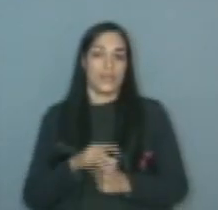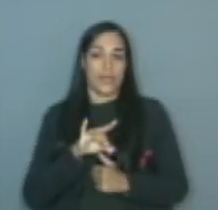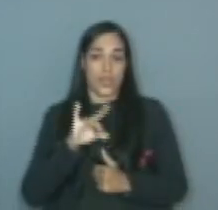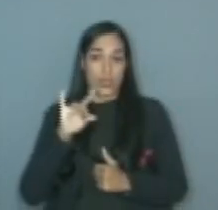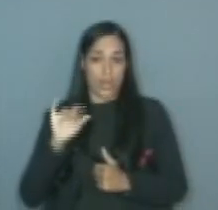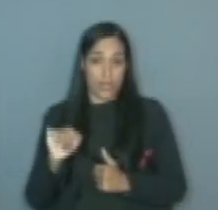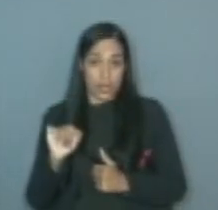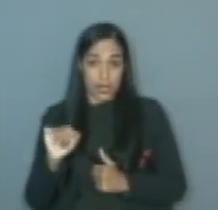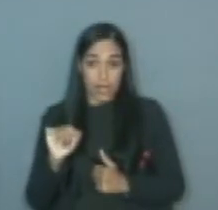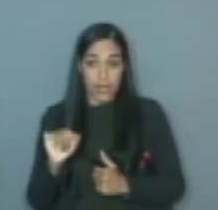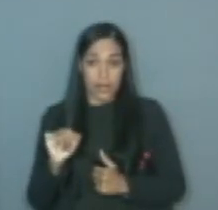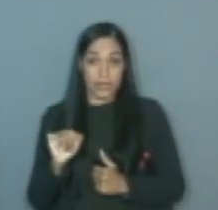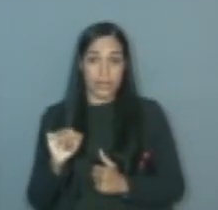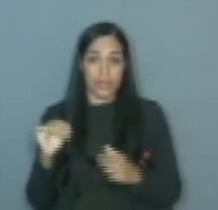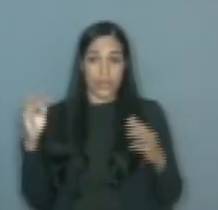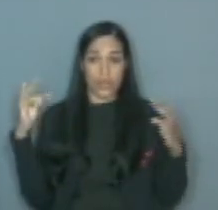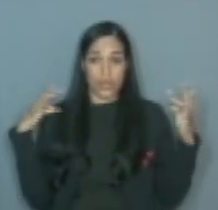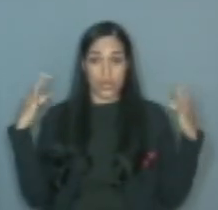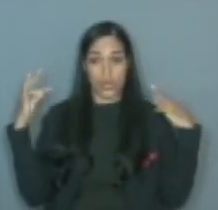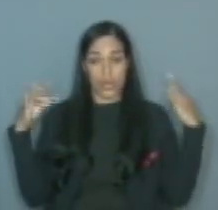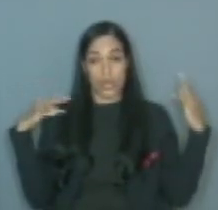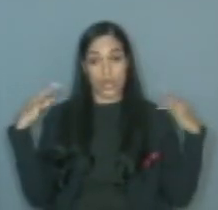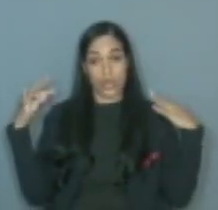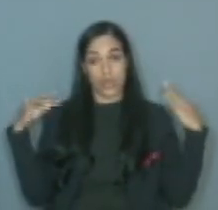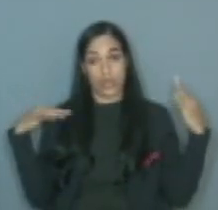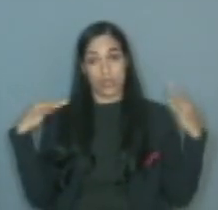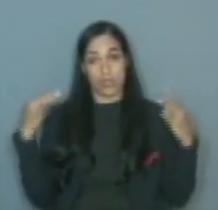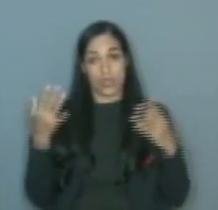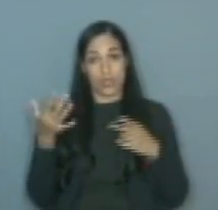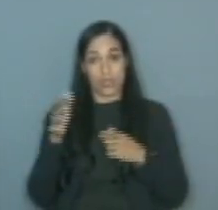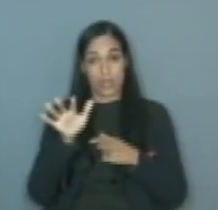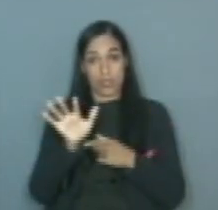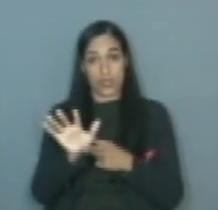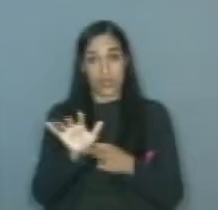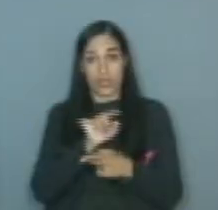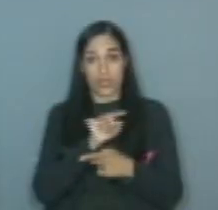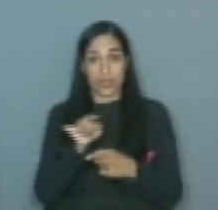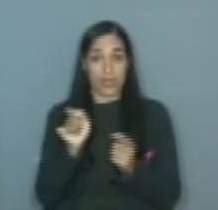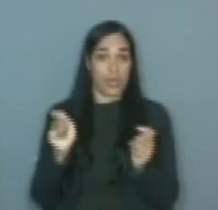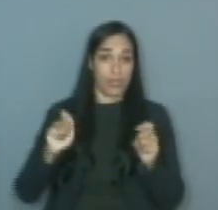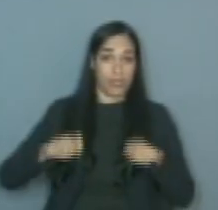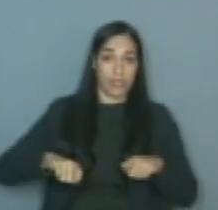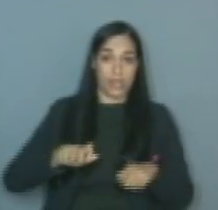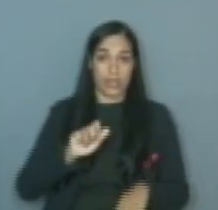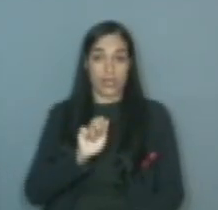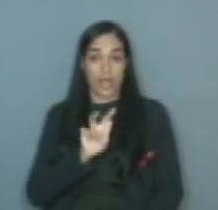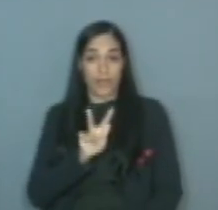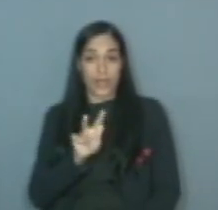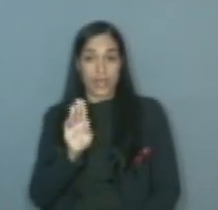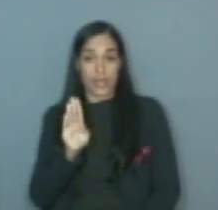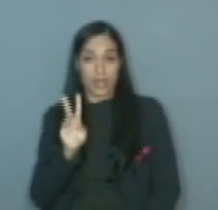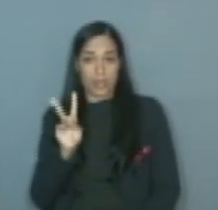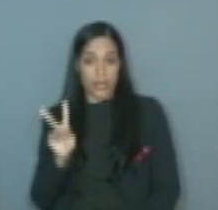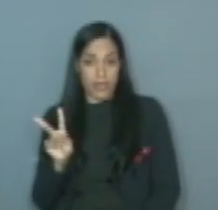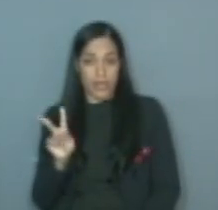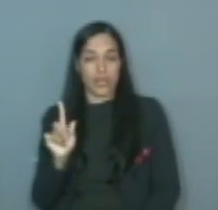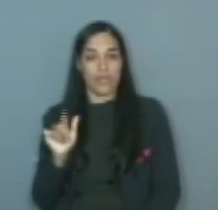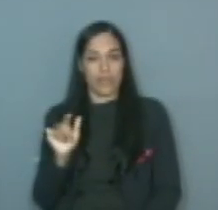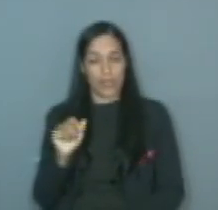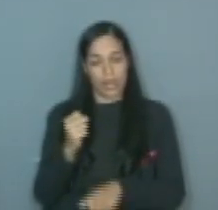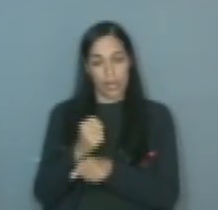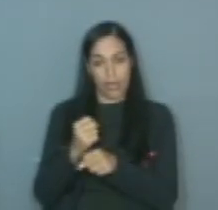dia do turismo, para mostrar a condição da Avenida Boa Viagem. Está tendo obra, tá? Está tendo